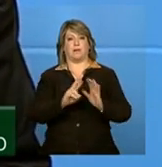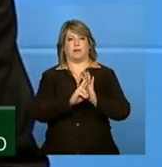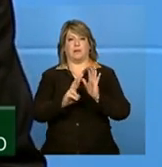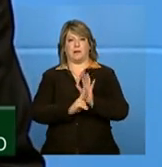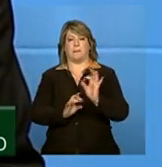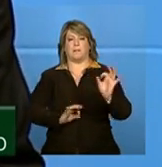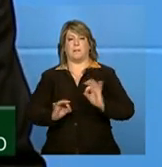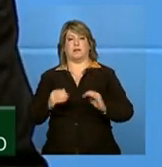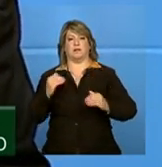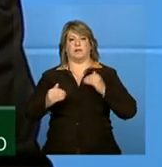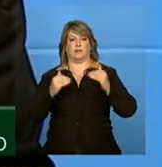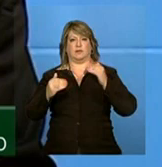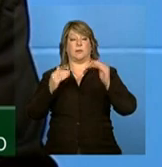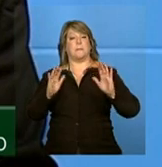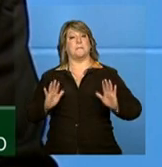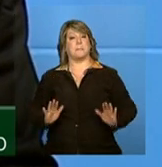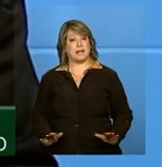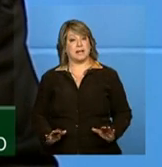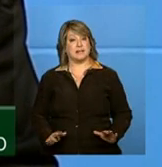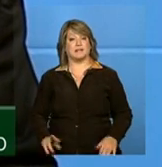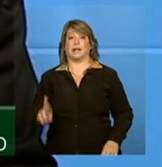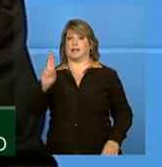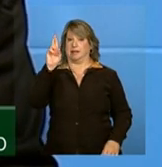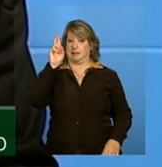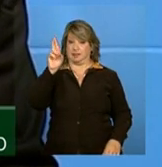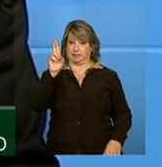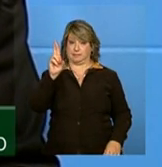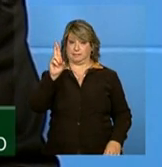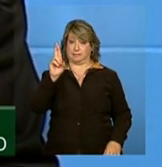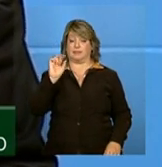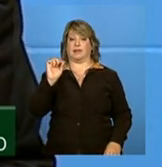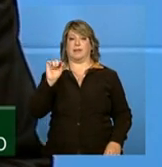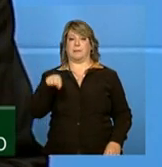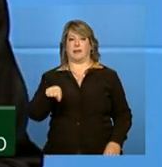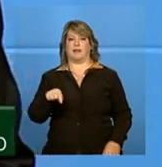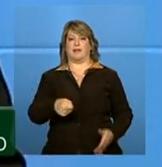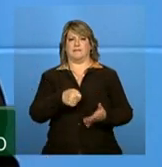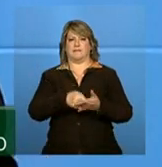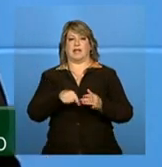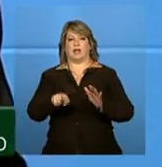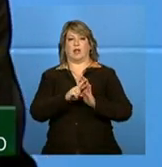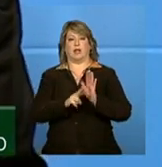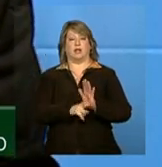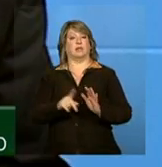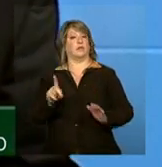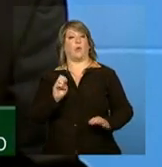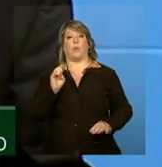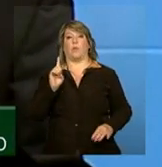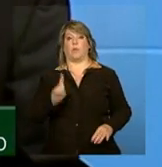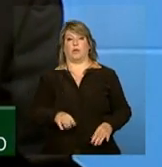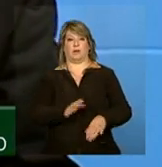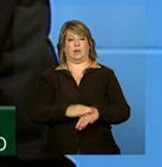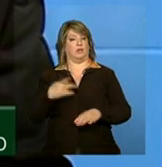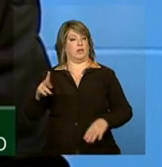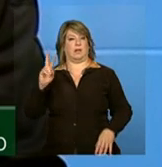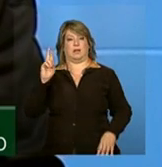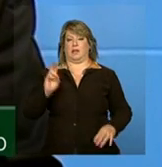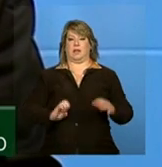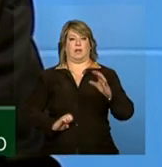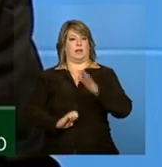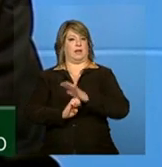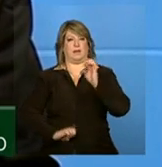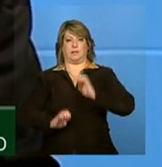desenvolvimento, mas a responsabilidade para a fixação das normas não corresponde às empresas. Não